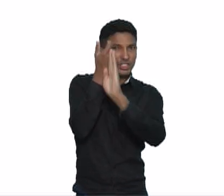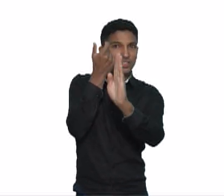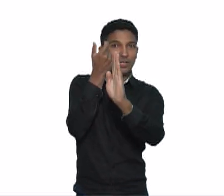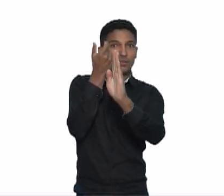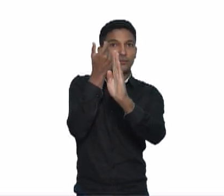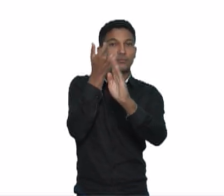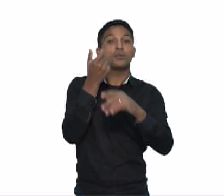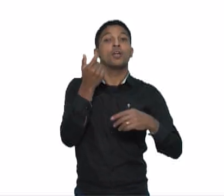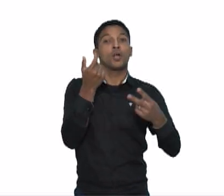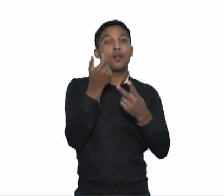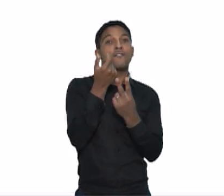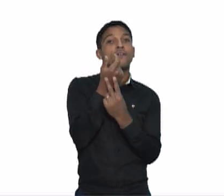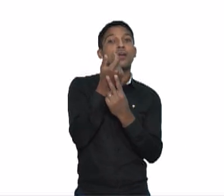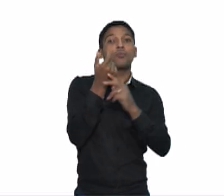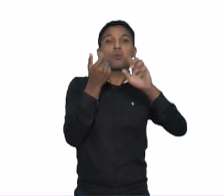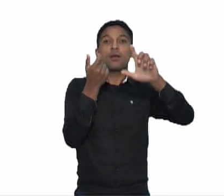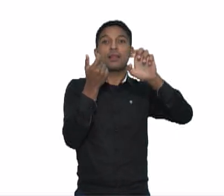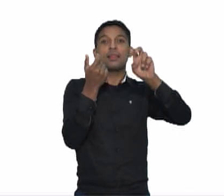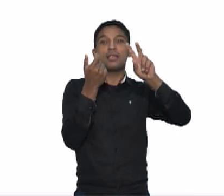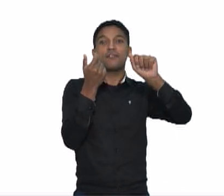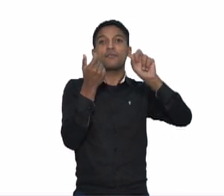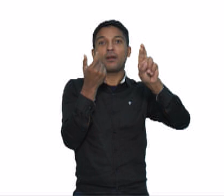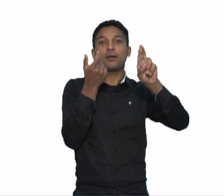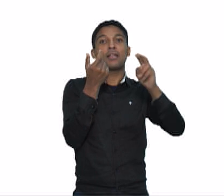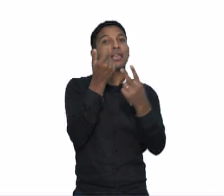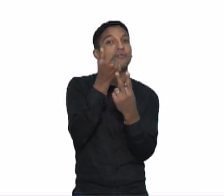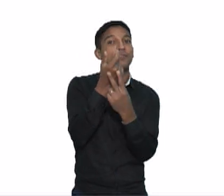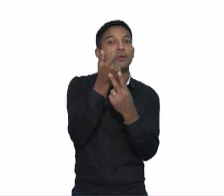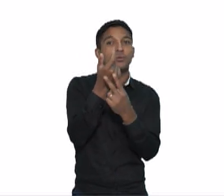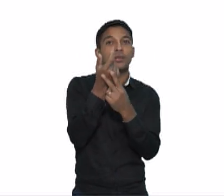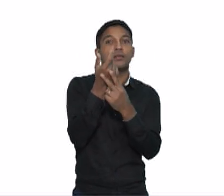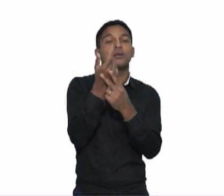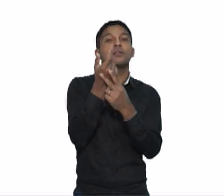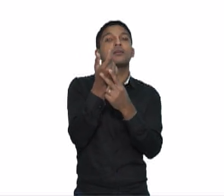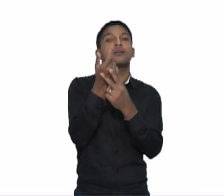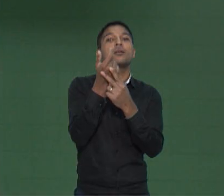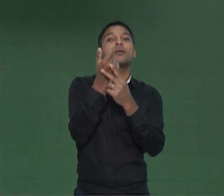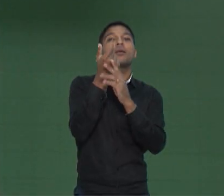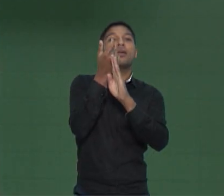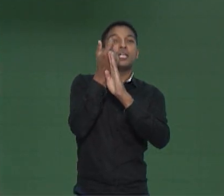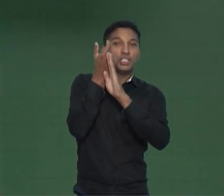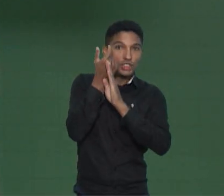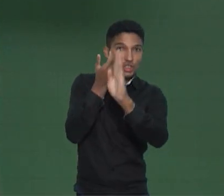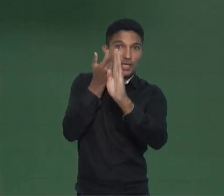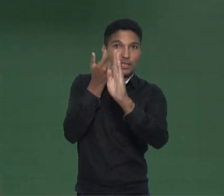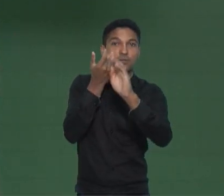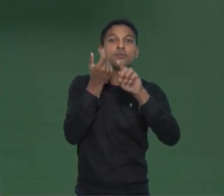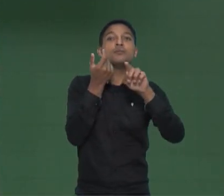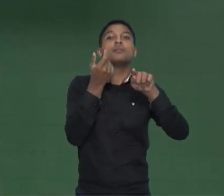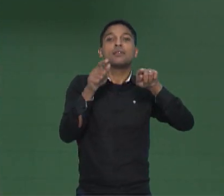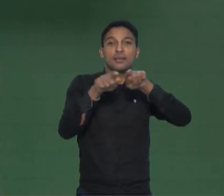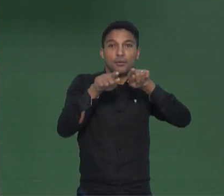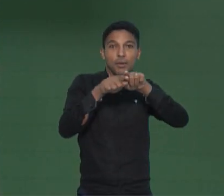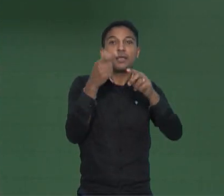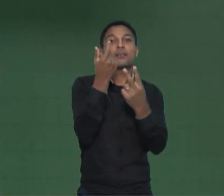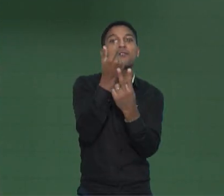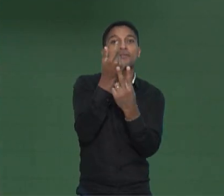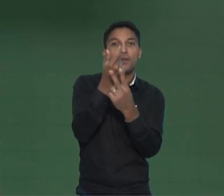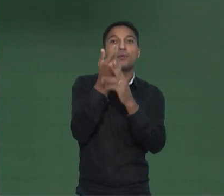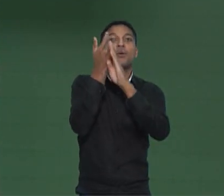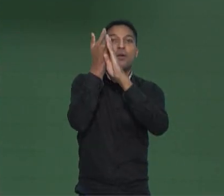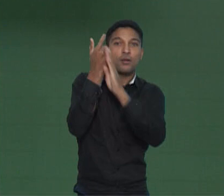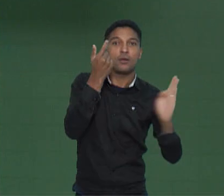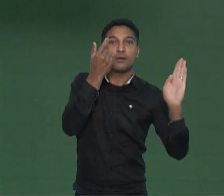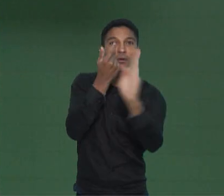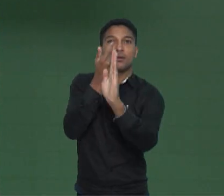terceira pessoa e também objeto direto. Isso mesmo, o pronome a agiu ali